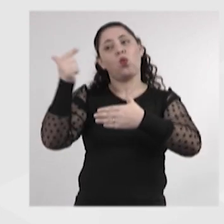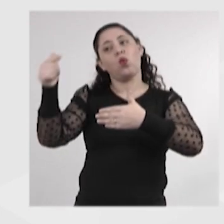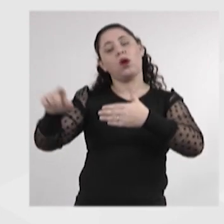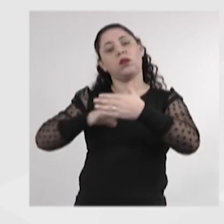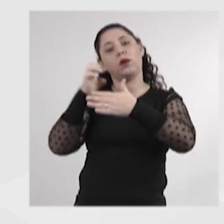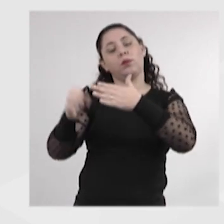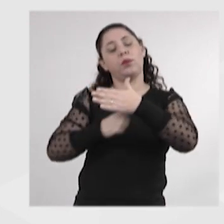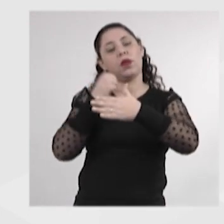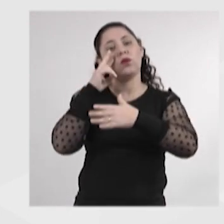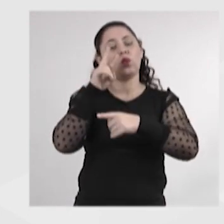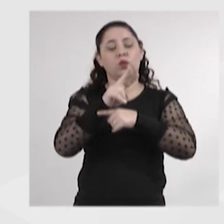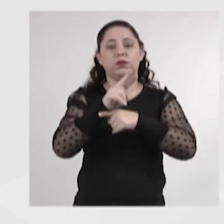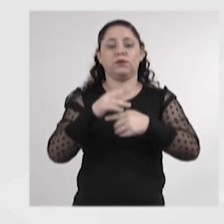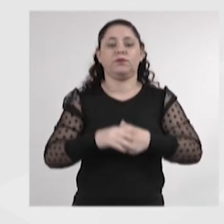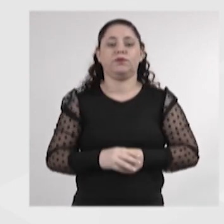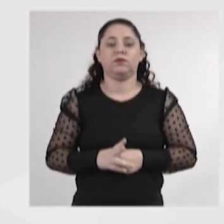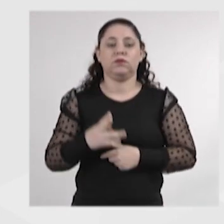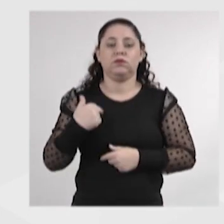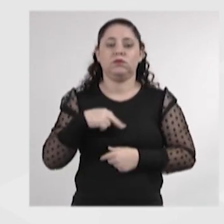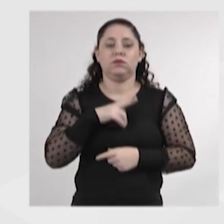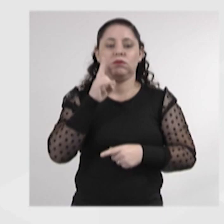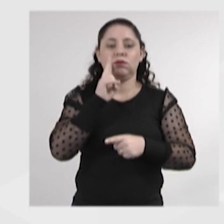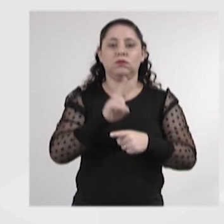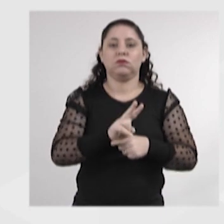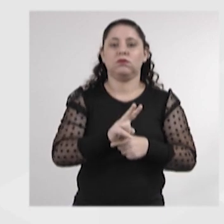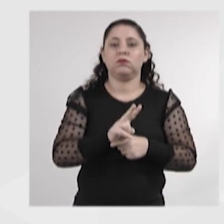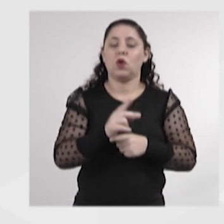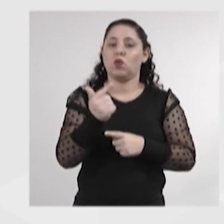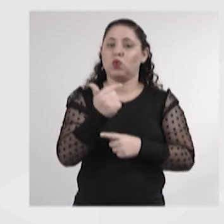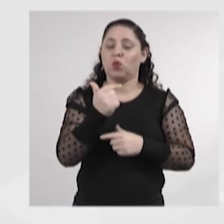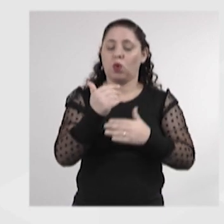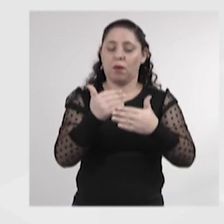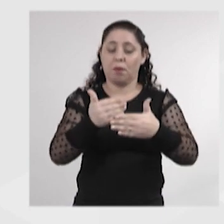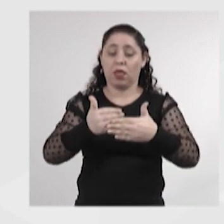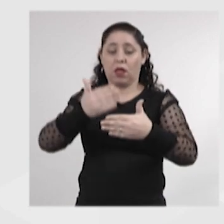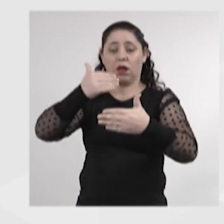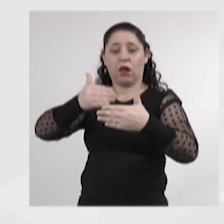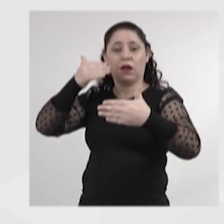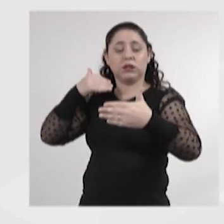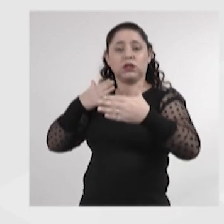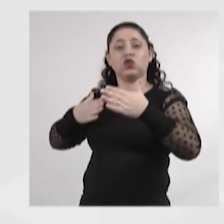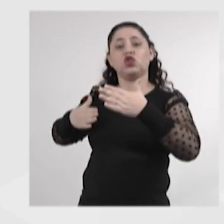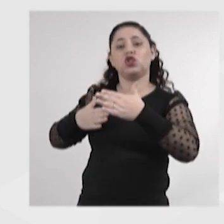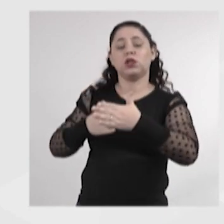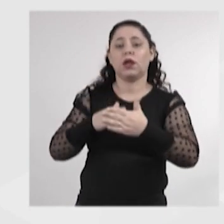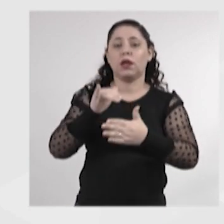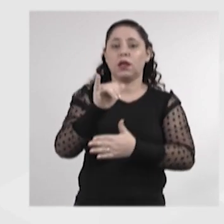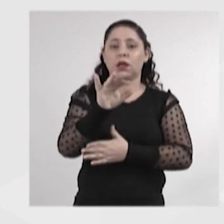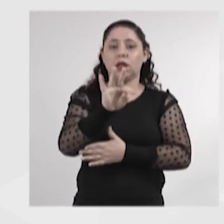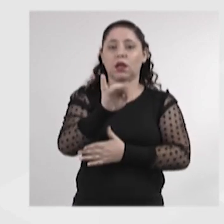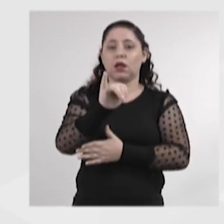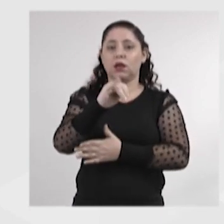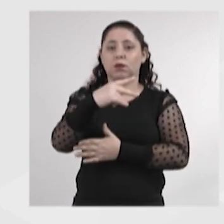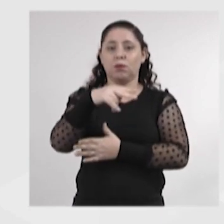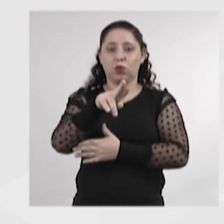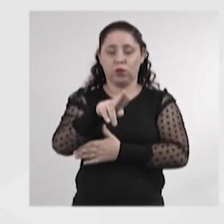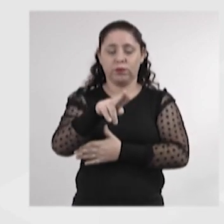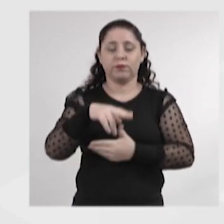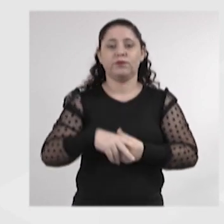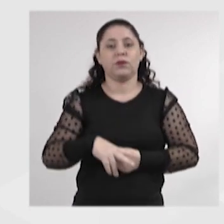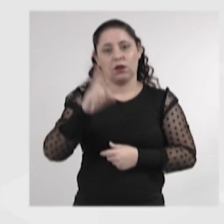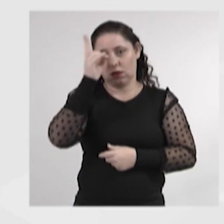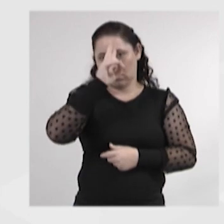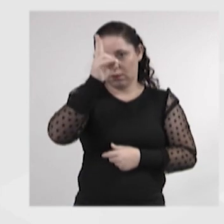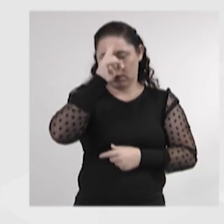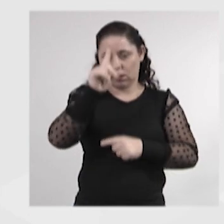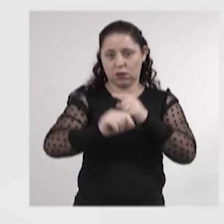fazem o monitoramento delas. Nós monitoramos dessas 2 barragens para baixo até chegar na usina de Itaipu, lá em Foz do Iguaçu. Lembrando